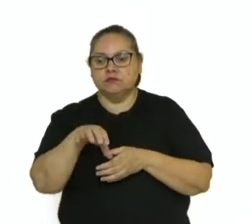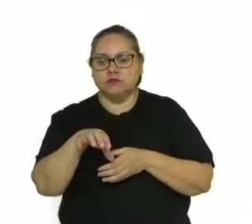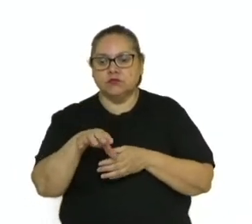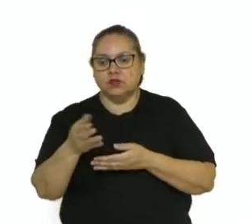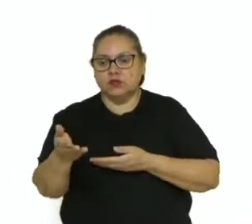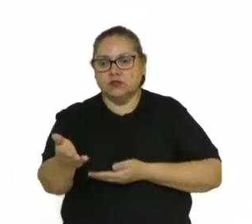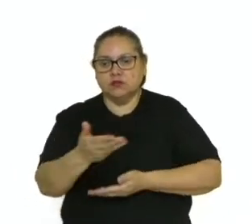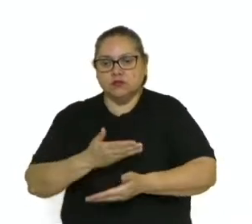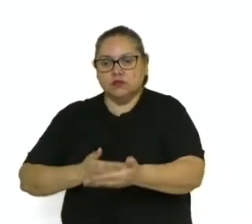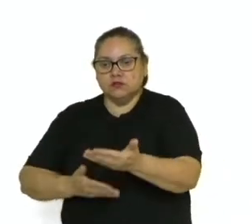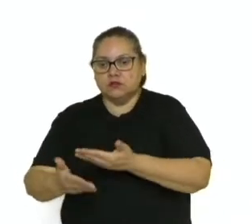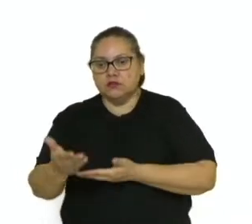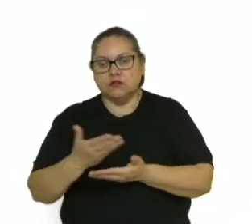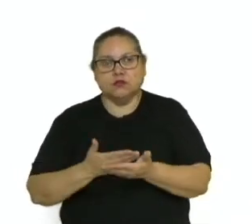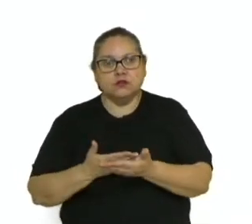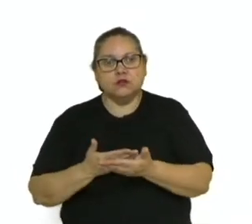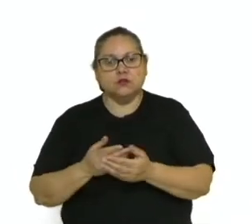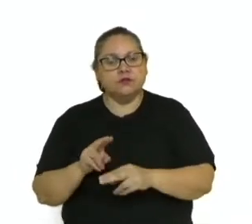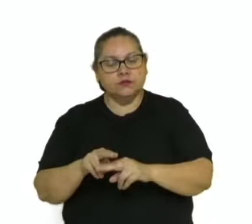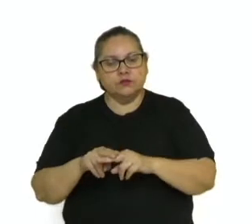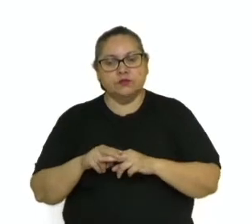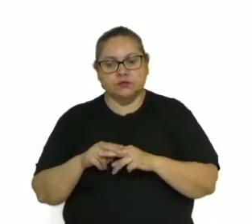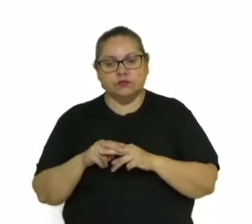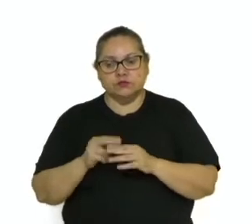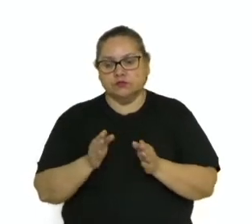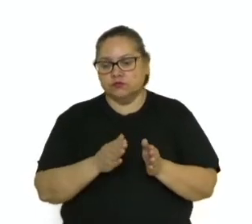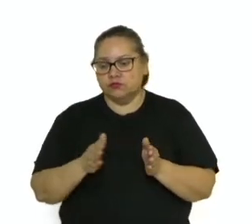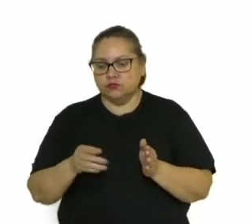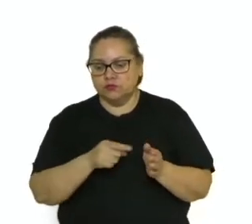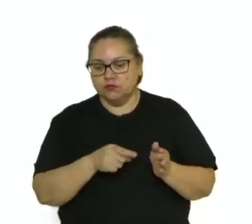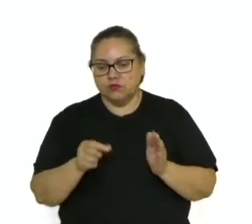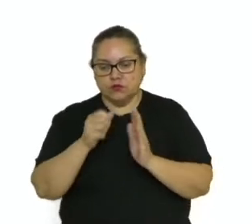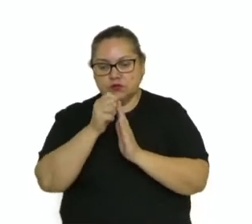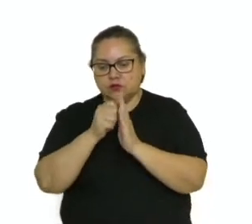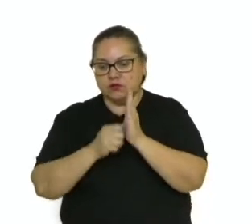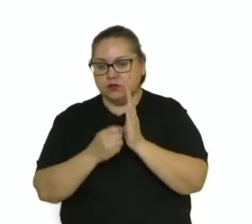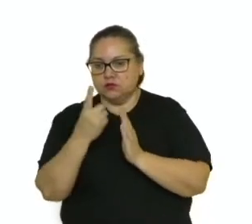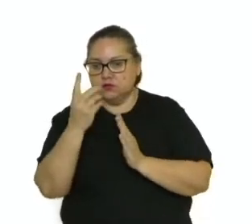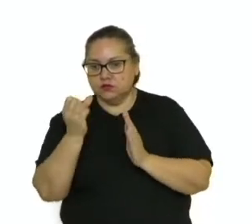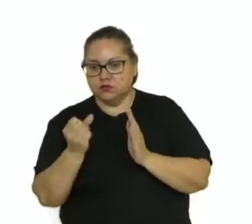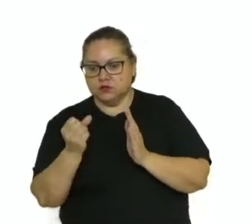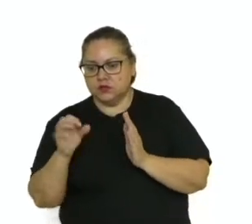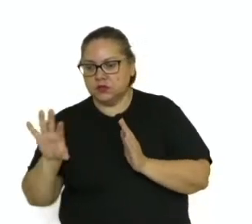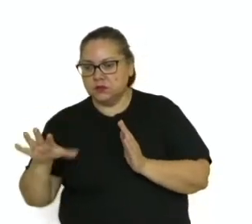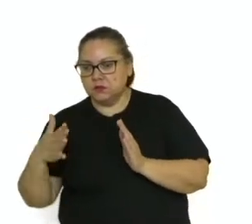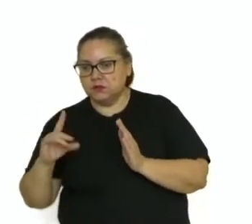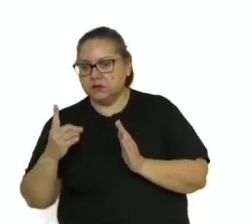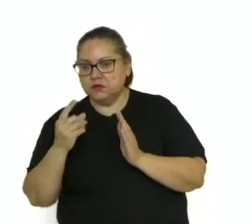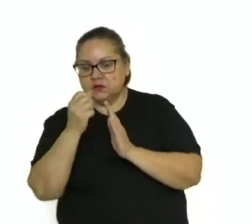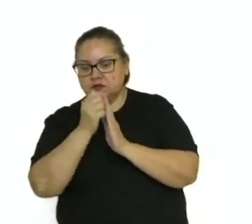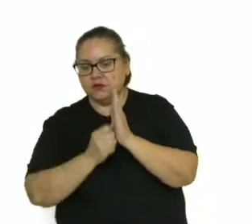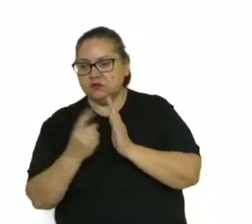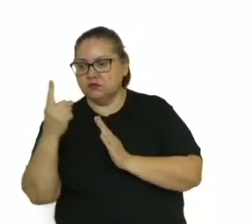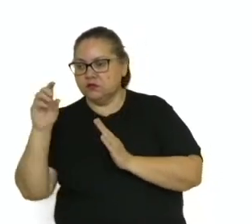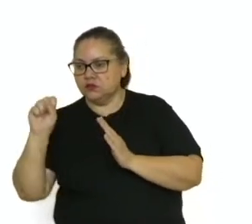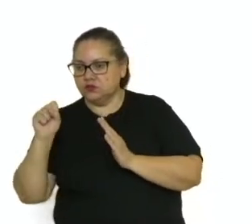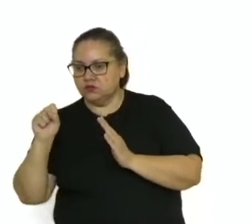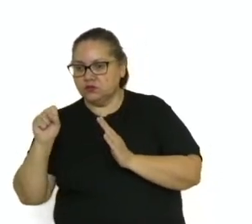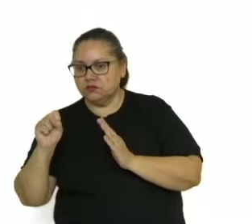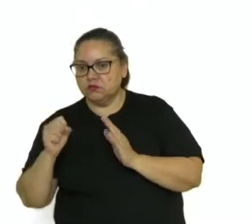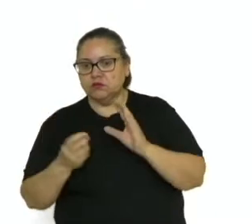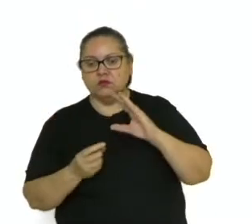trocas comerciais. Por isso, o período que vai do século XVI a meados do século XVIII é chamado